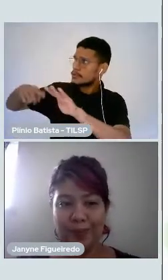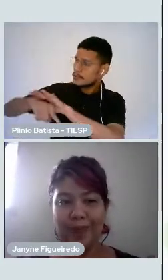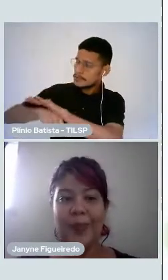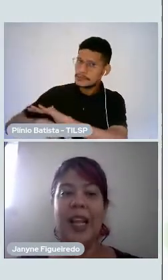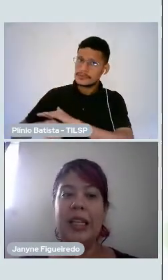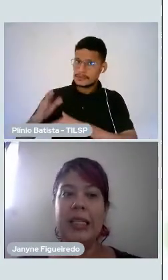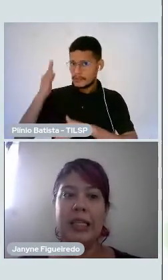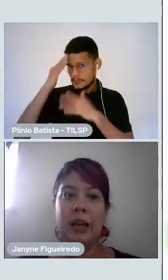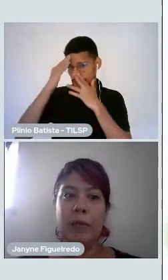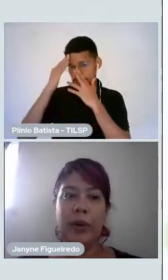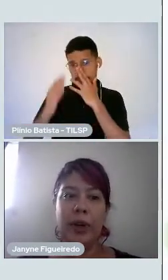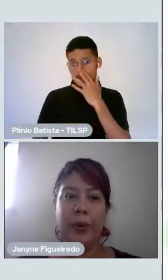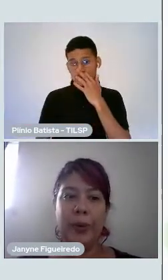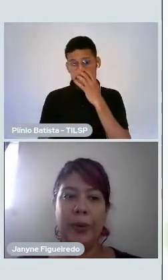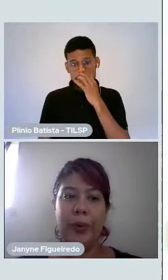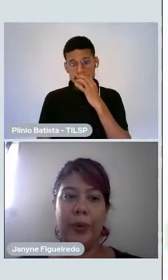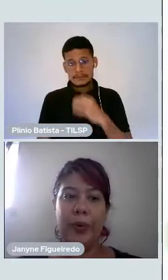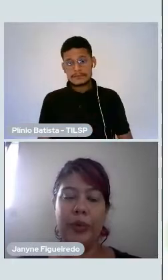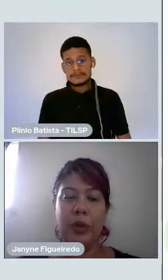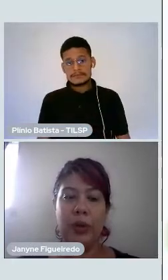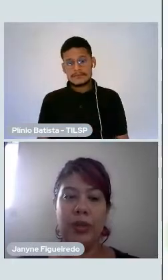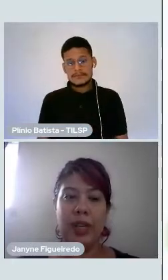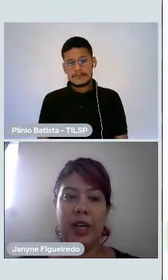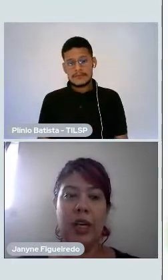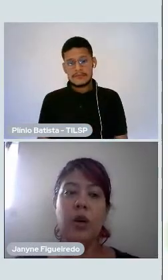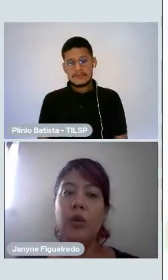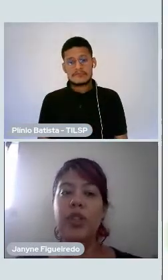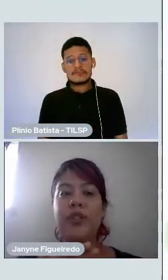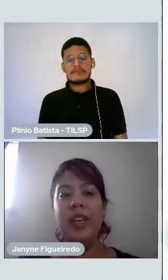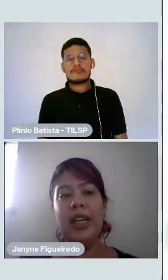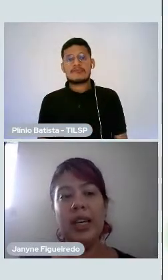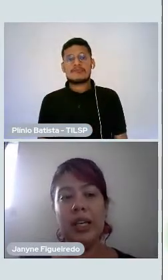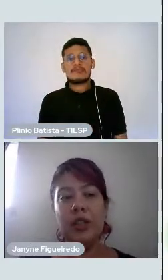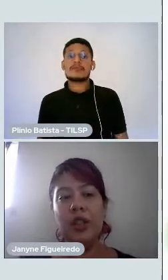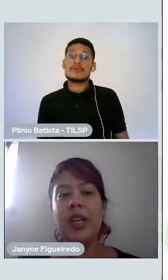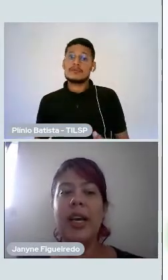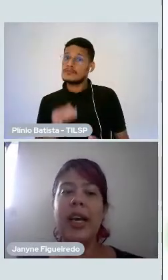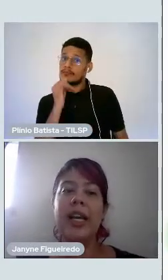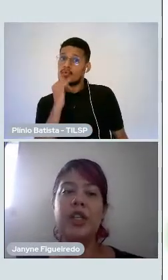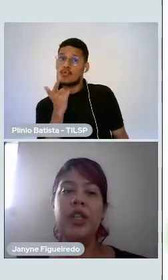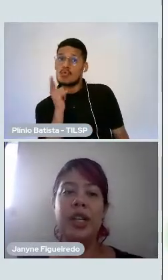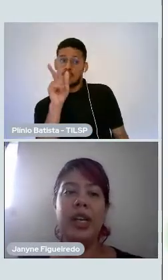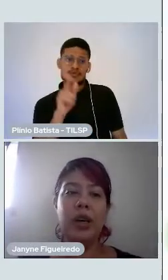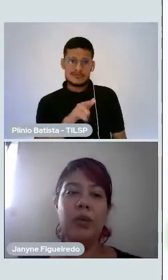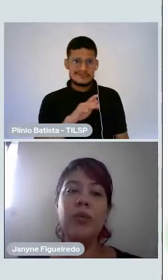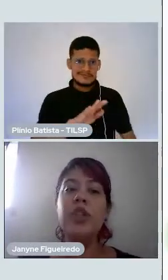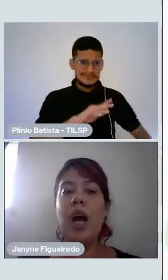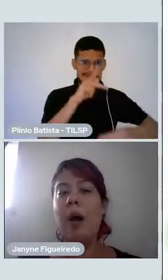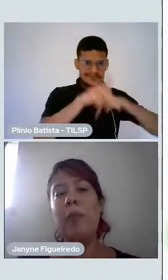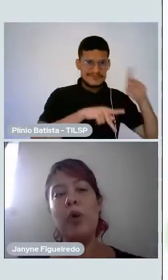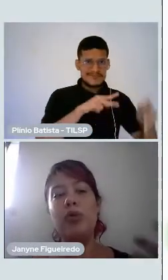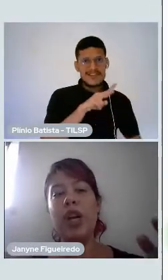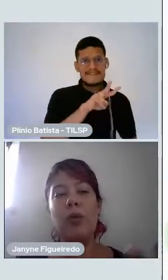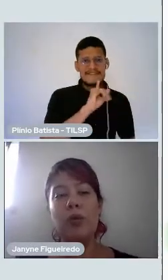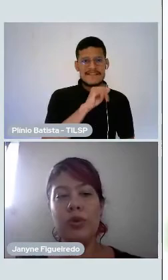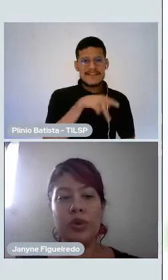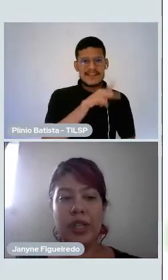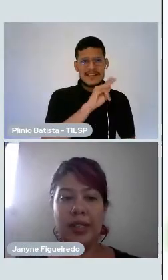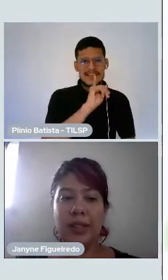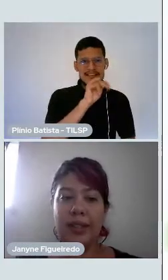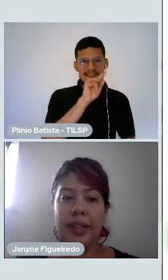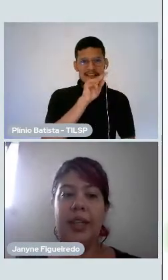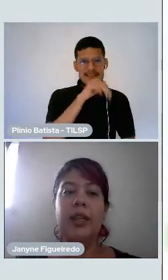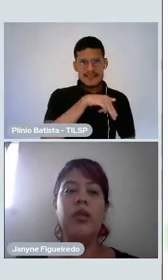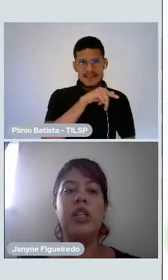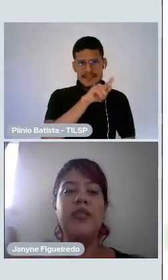dentro desse exemplo que eu trouxe, os vikings, eles tinham já poucos